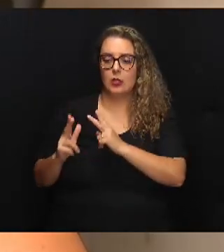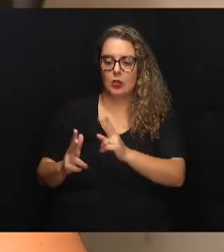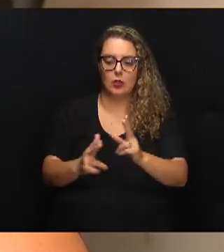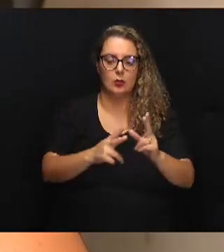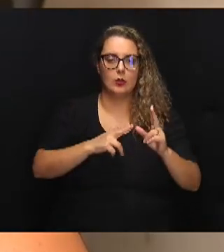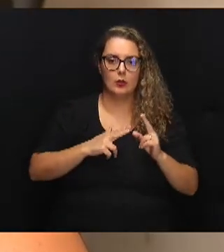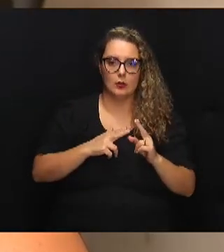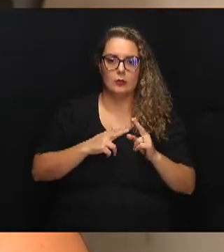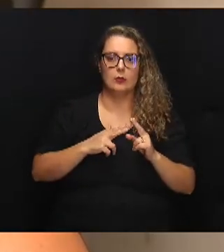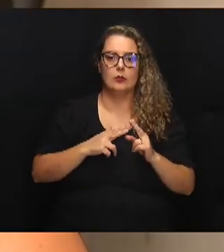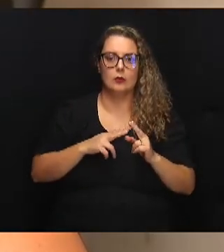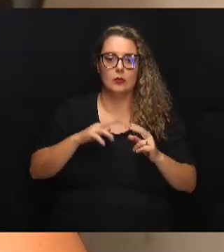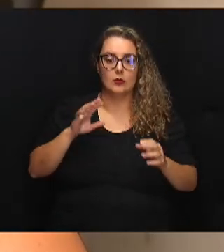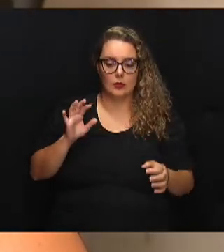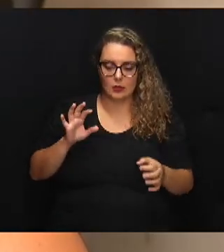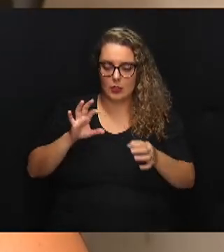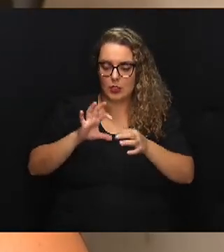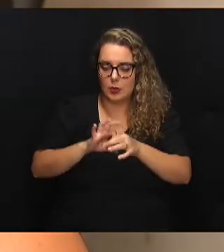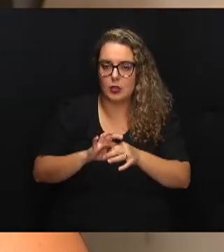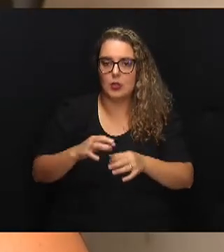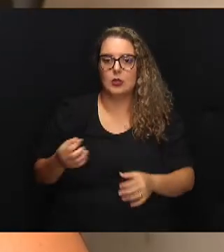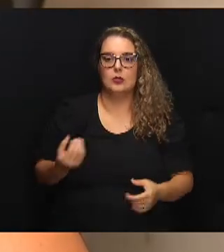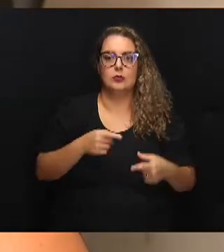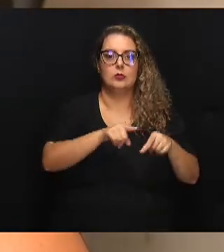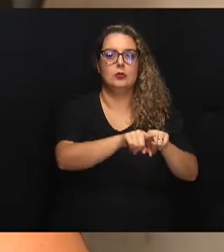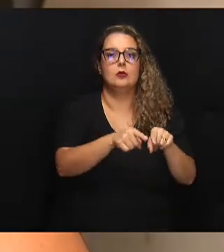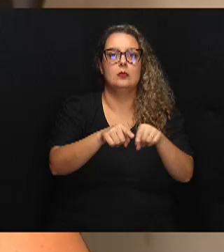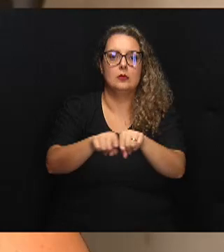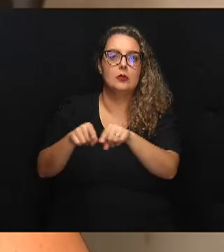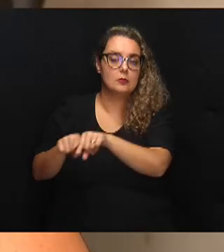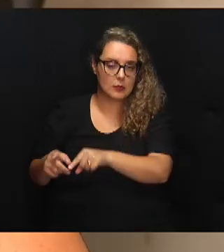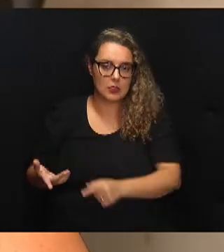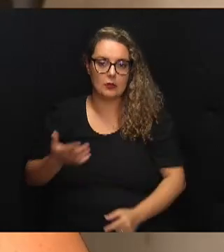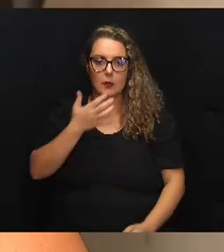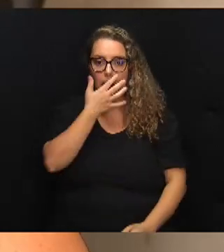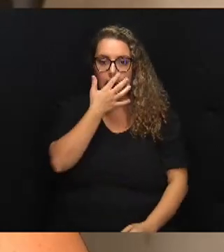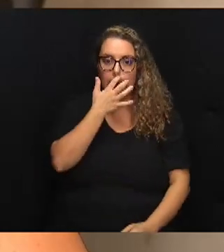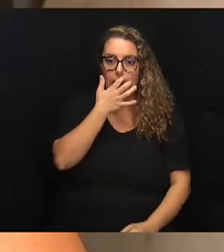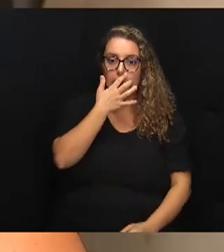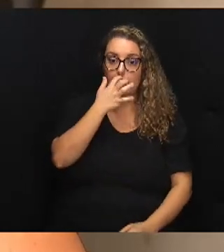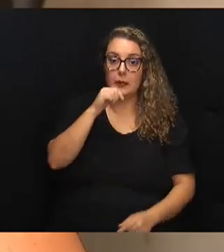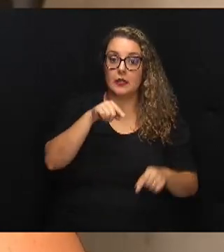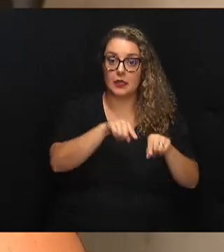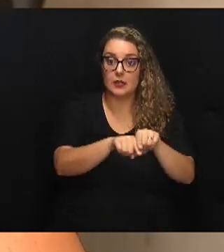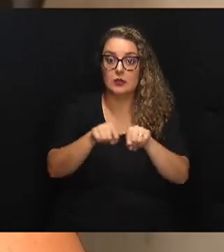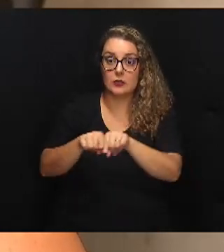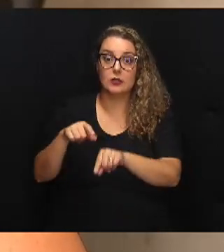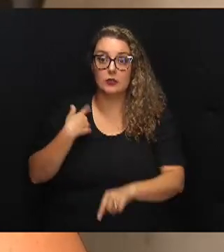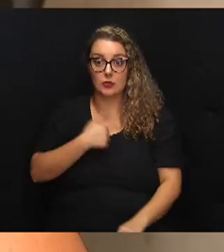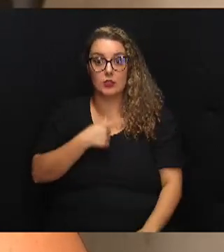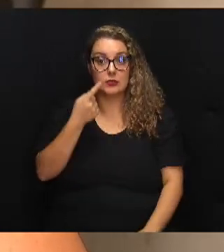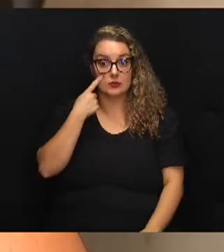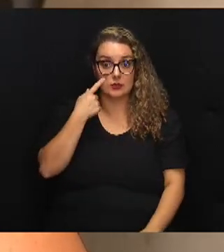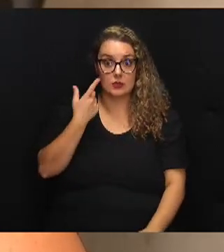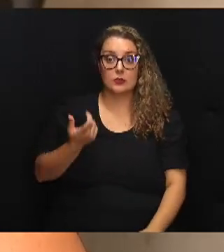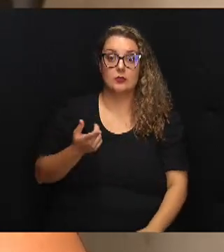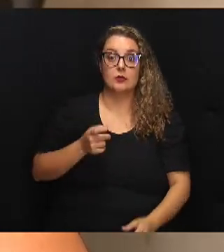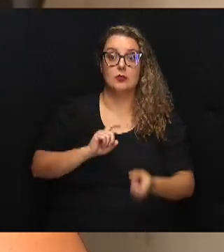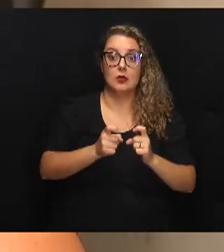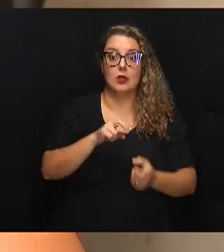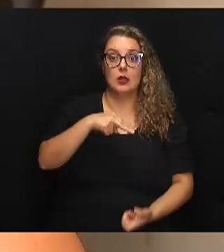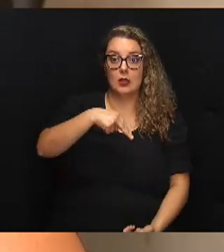é se conectar, fazer novas parcerias. E essas parcerias nós vemos que com a reunião de